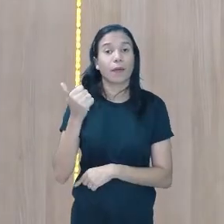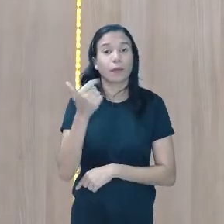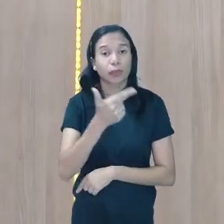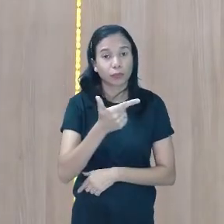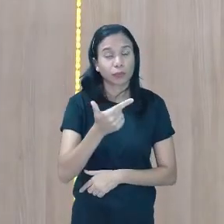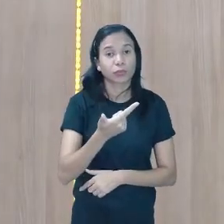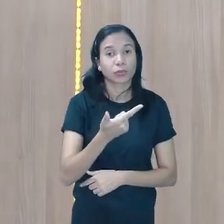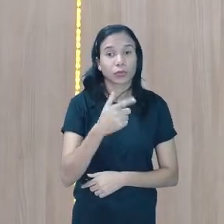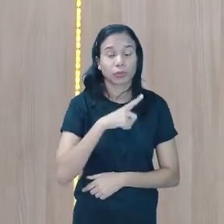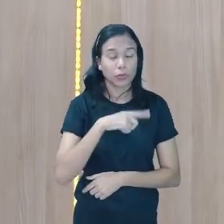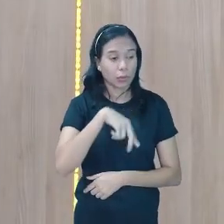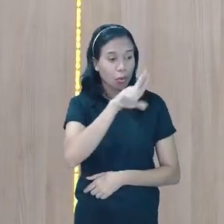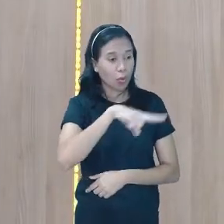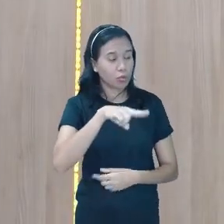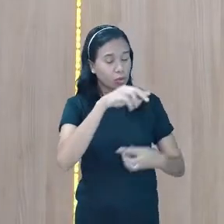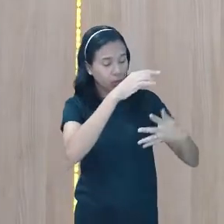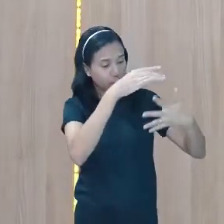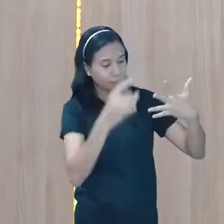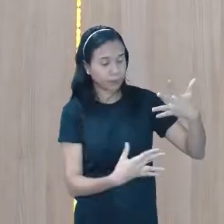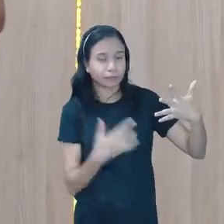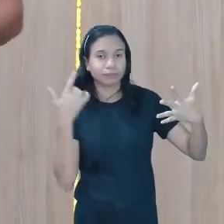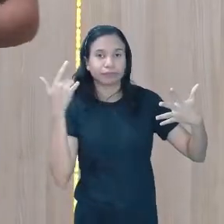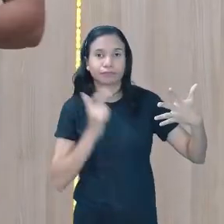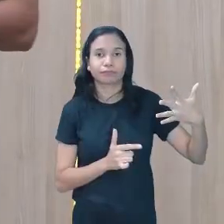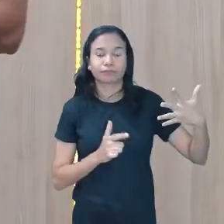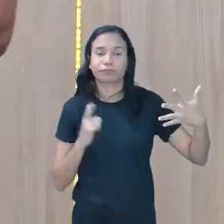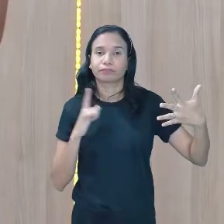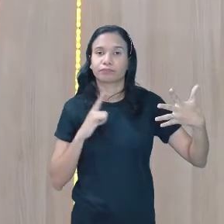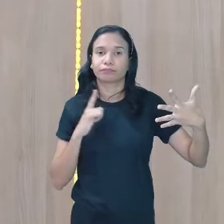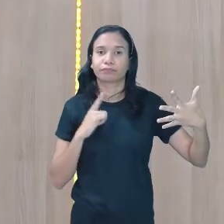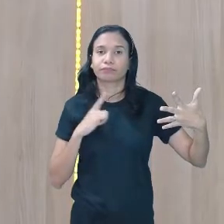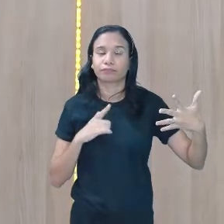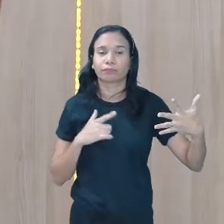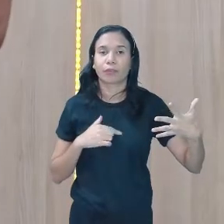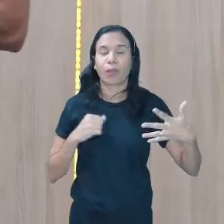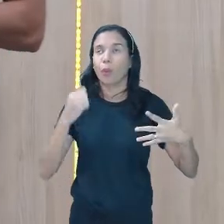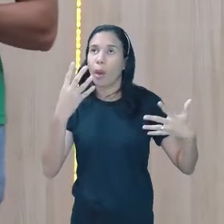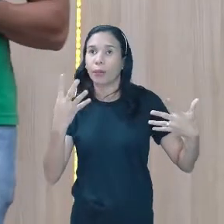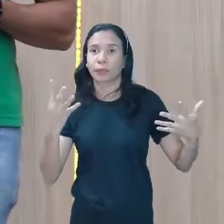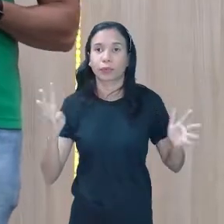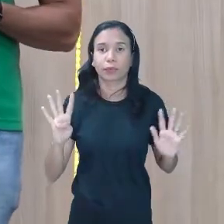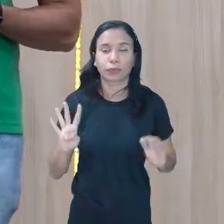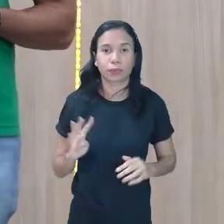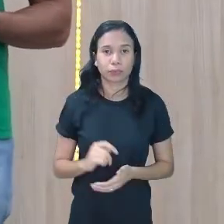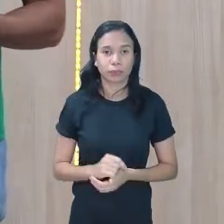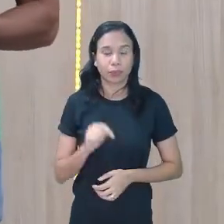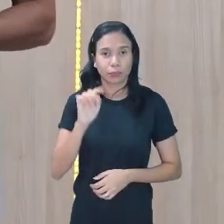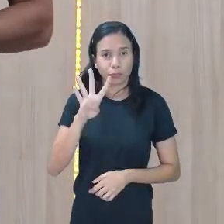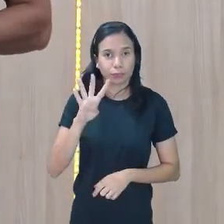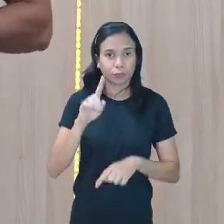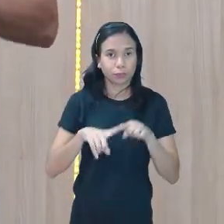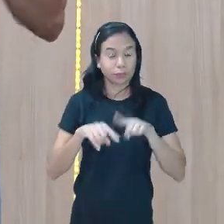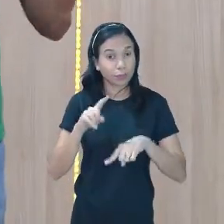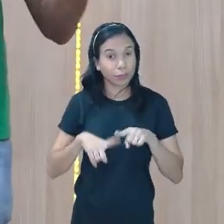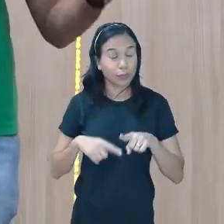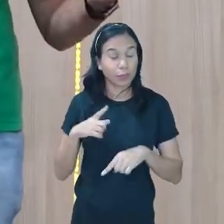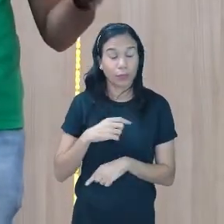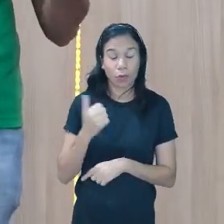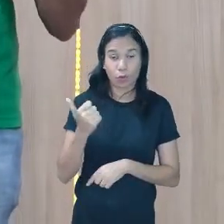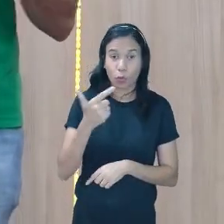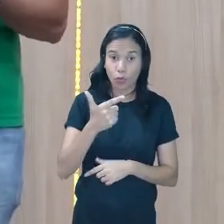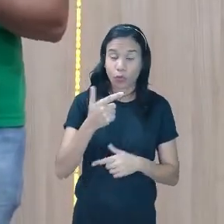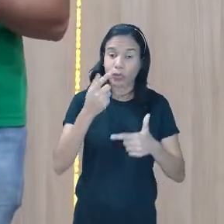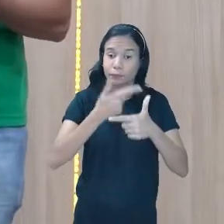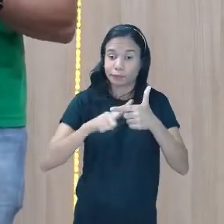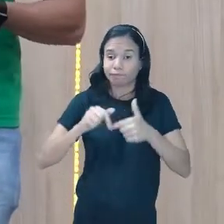12 porções, eu gasto isso aqui. Para fazer 4 porções, certo? Ou seja, eu peguei o 12 e